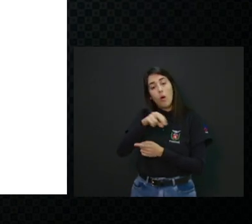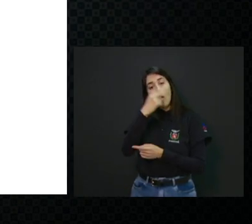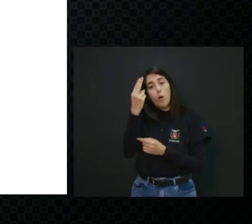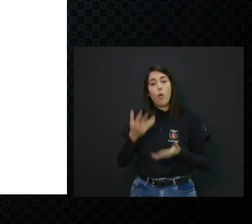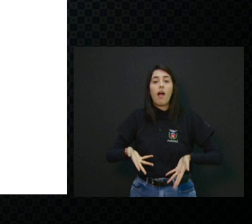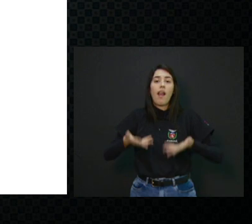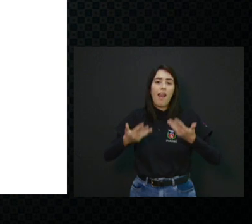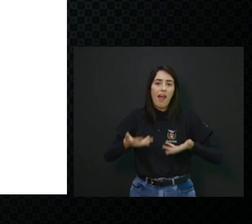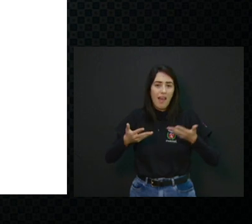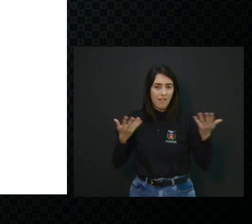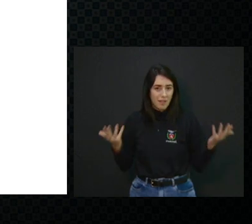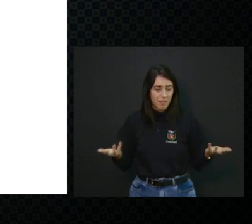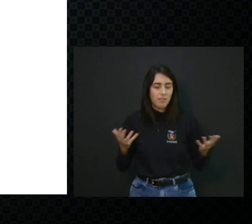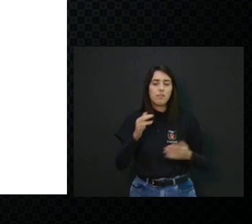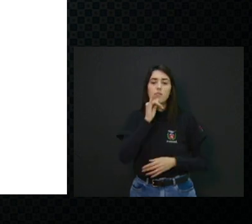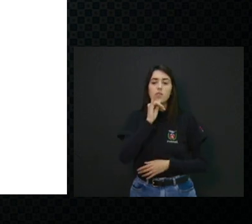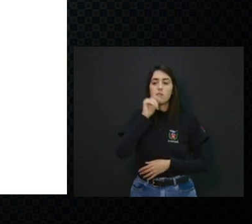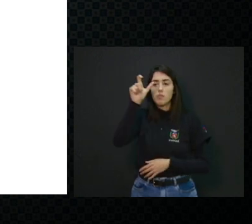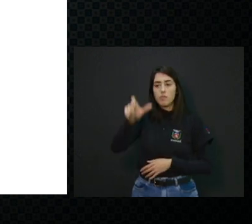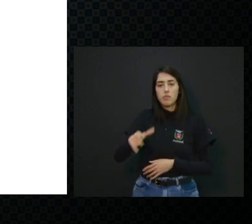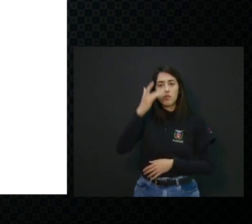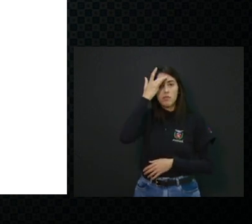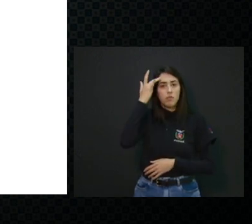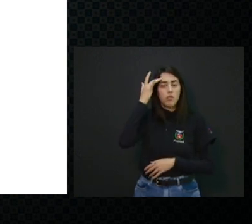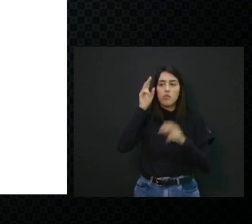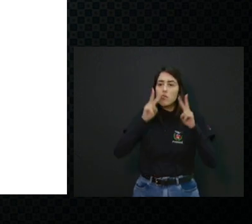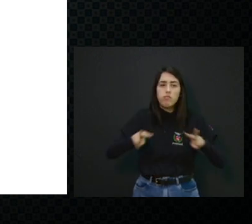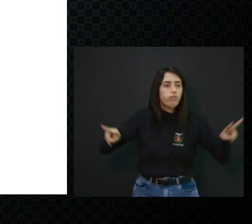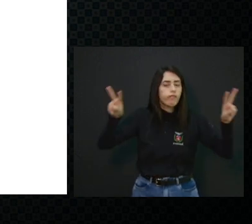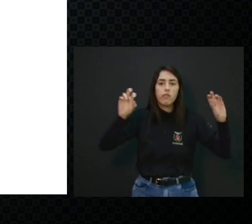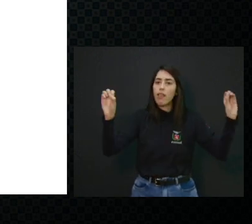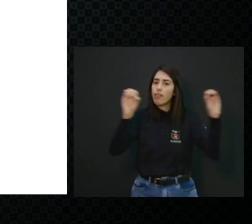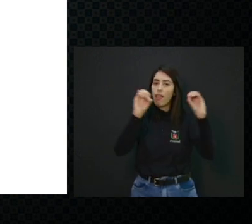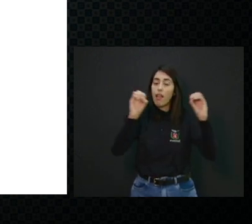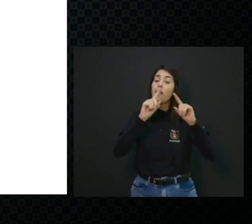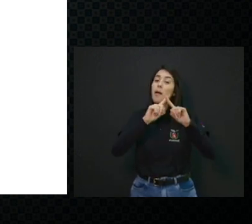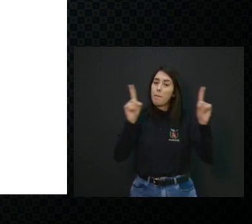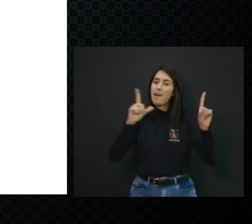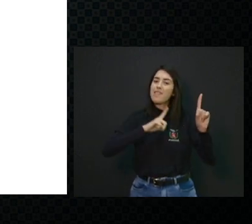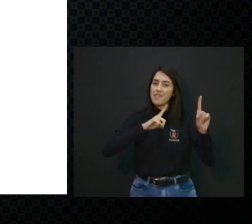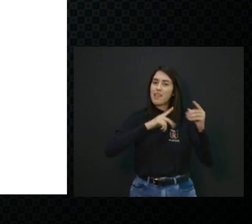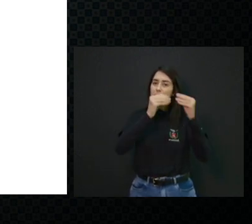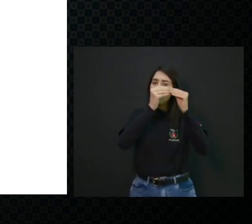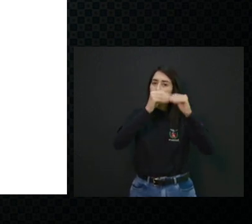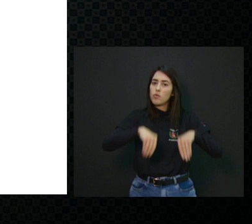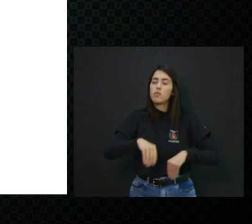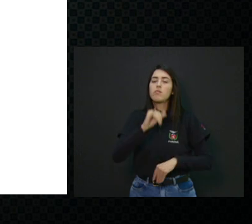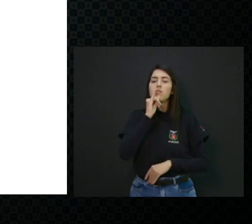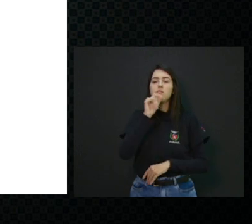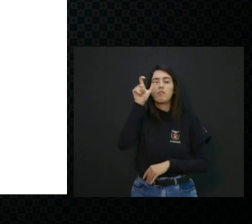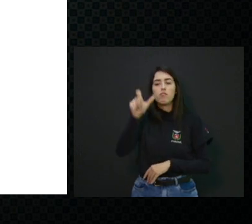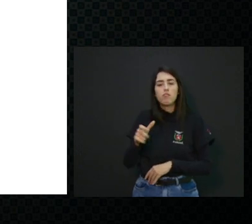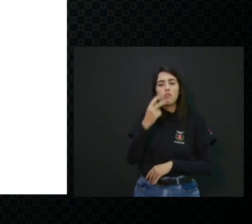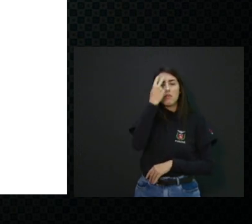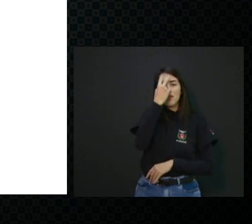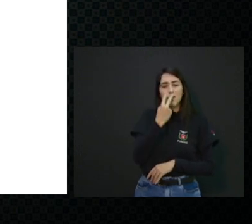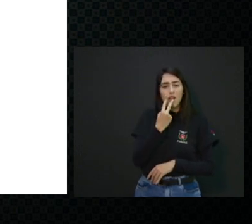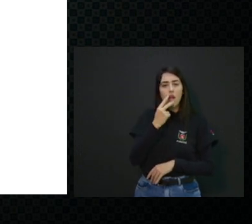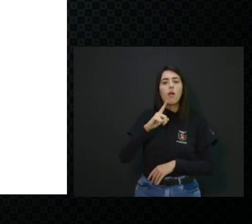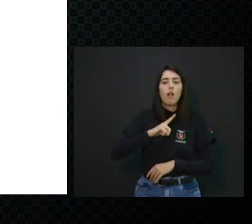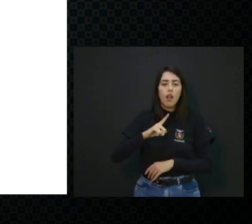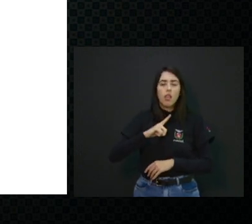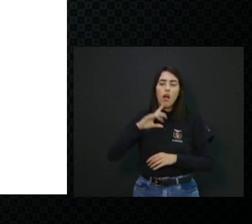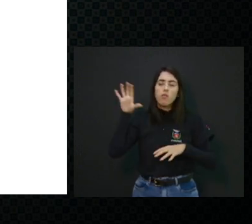cegueira. Então, o sujeito não enxerga nada, mas também tem prejuízo. Né? Então, o que o cego tem, que é a audição, que é